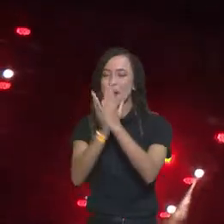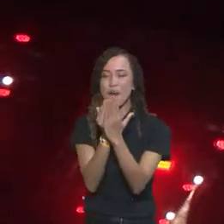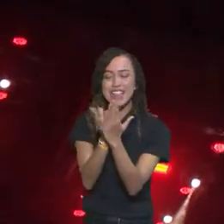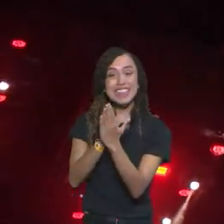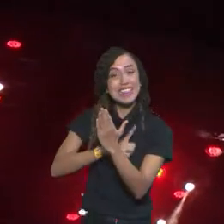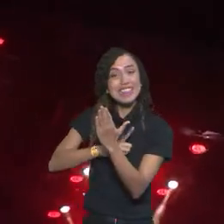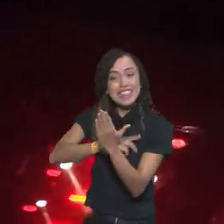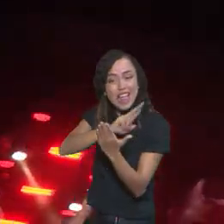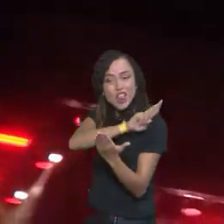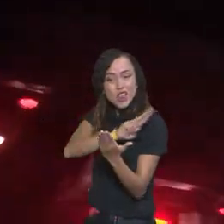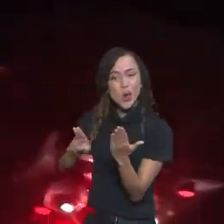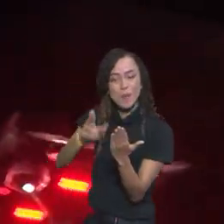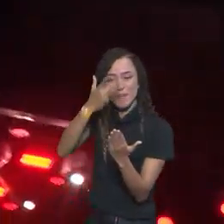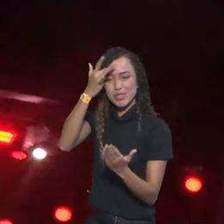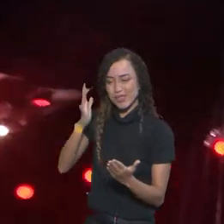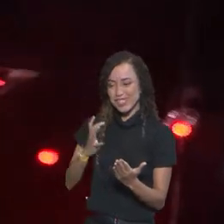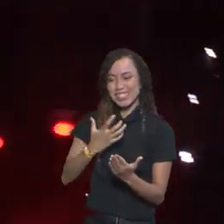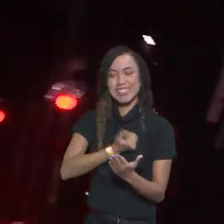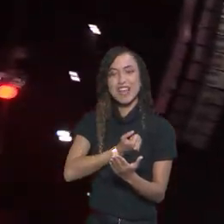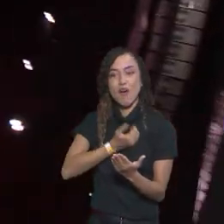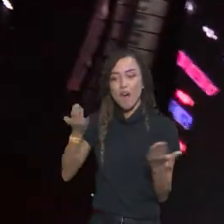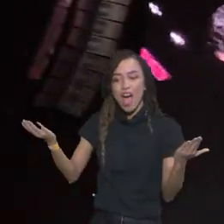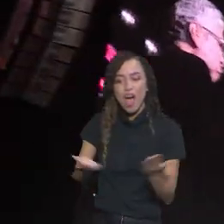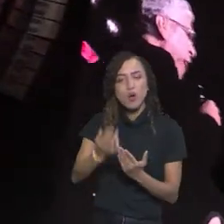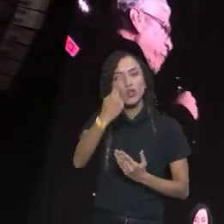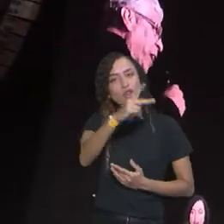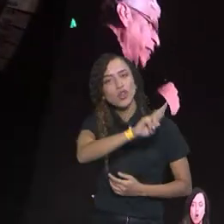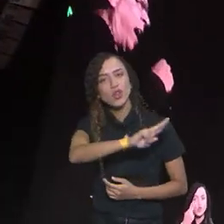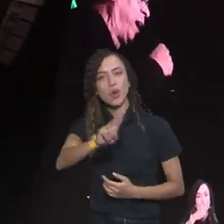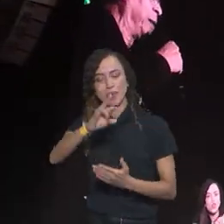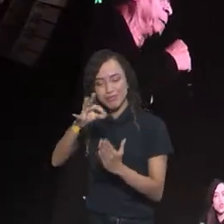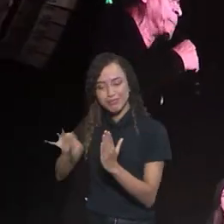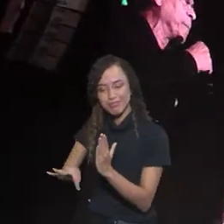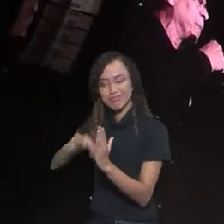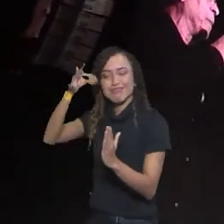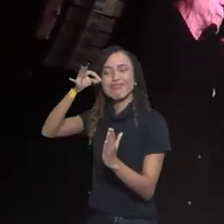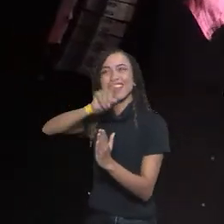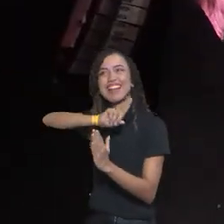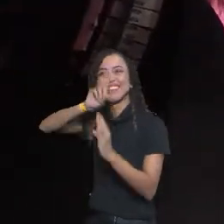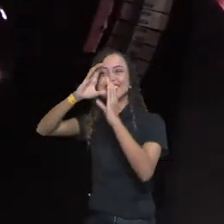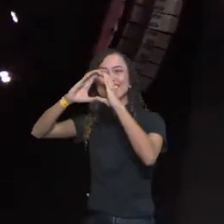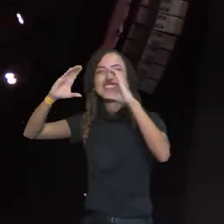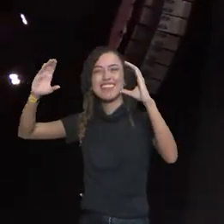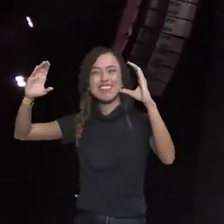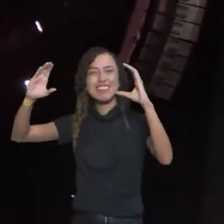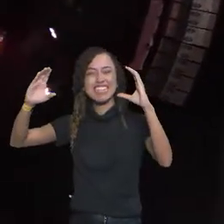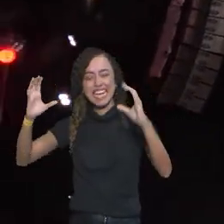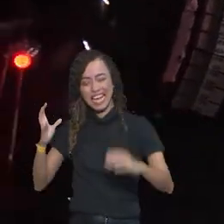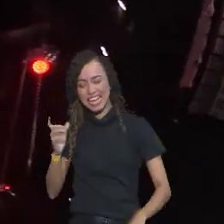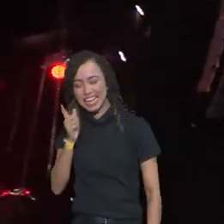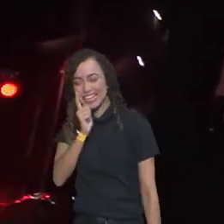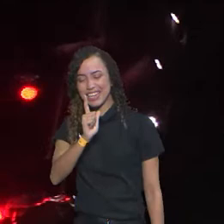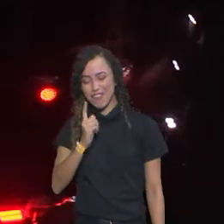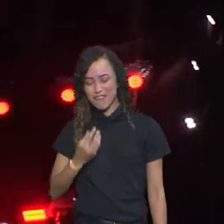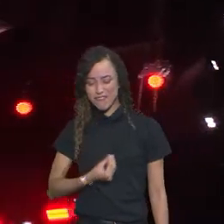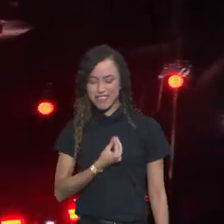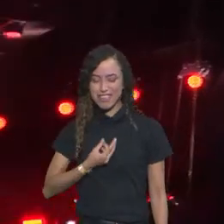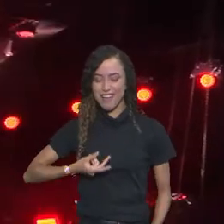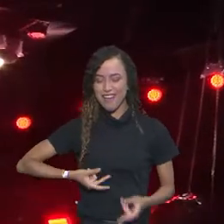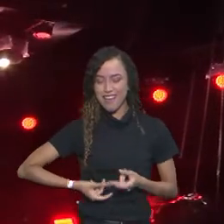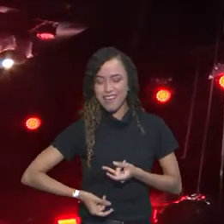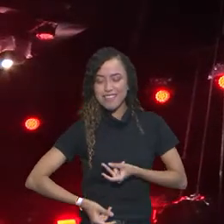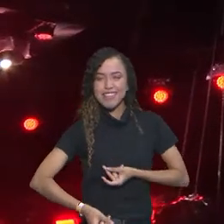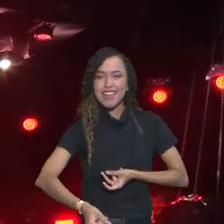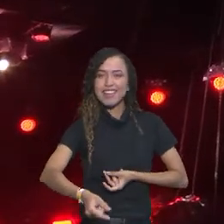o teu nome está sendo escrito no livro da vida e você está ganhando a vida eterna